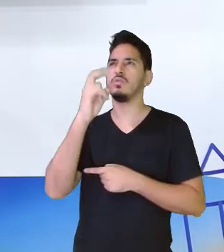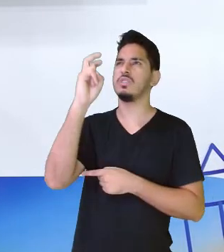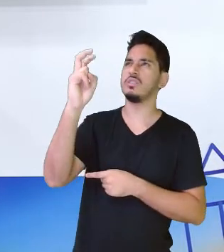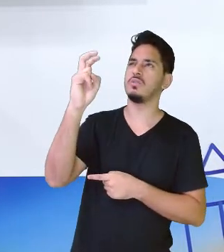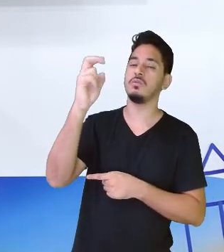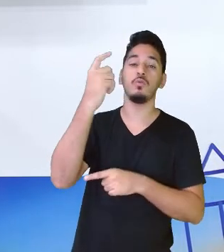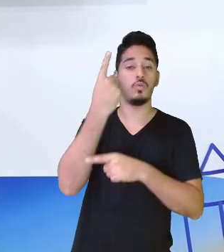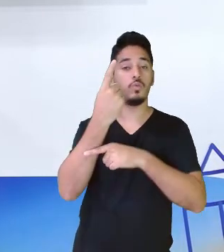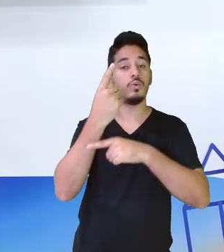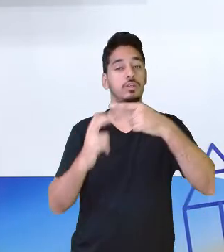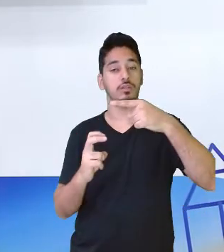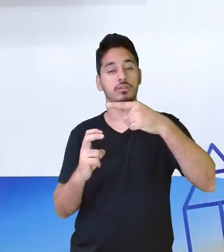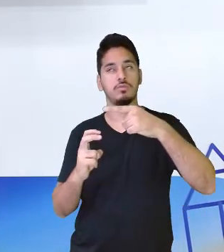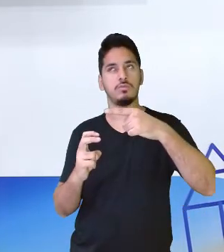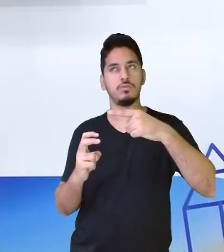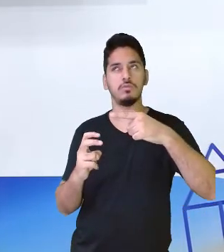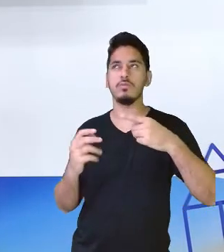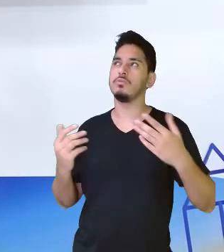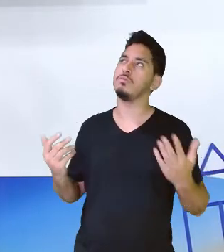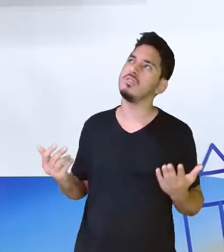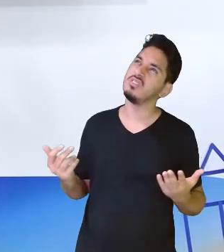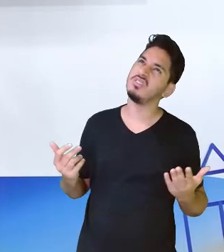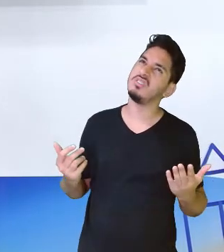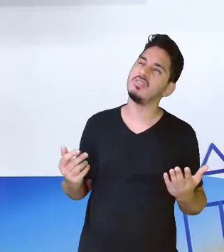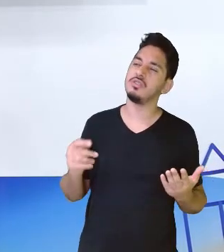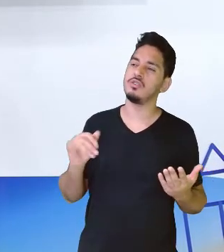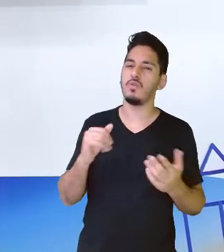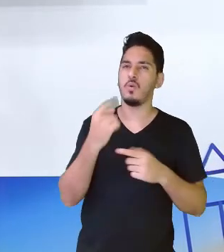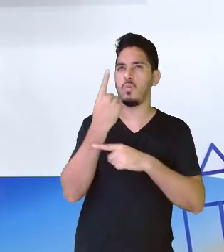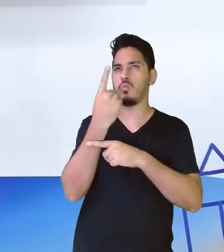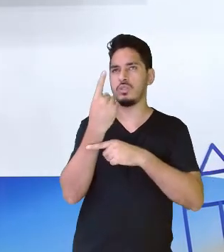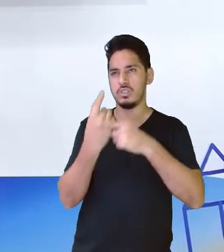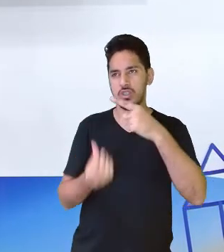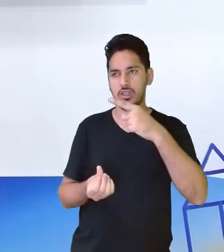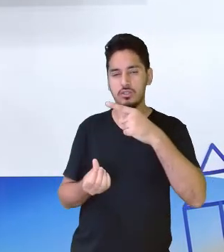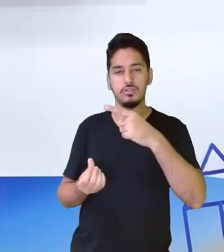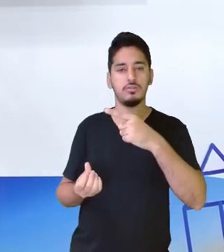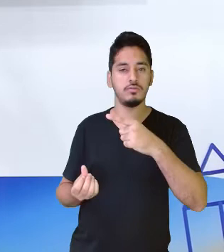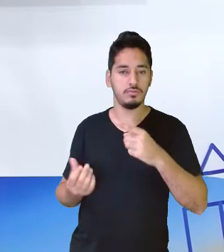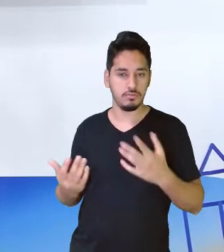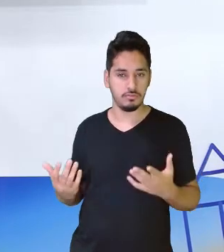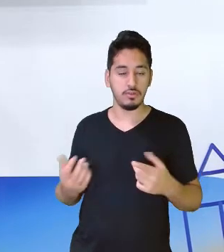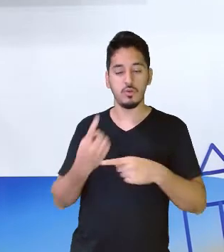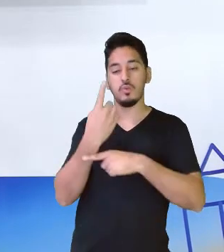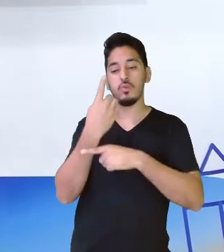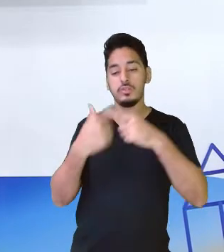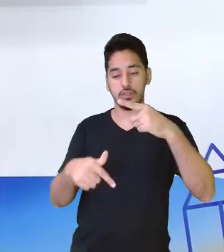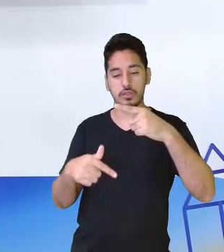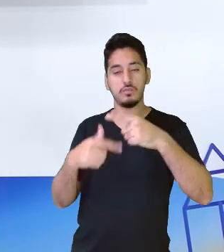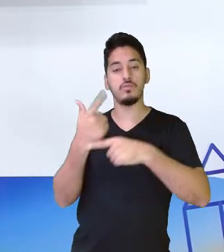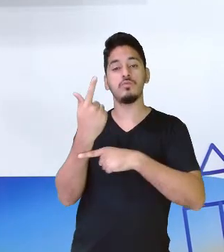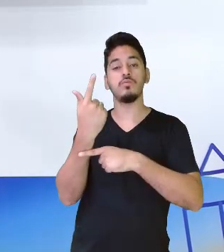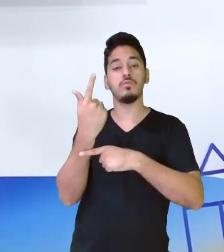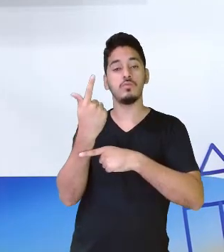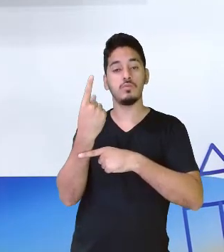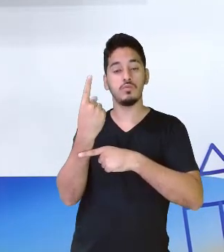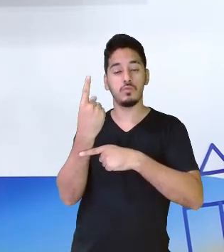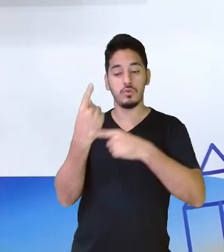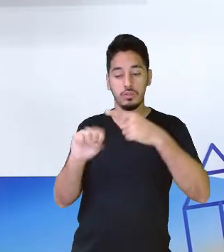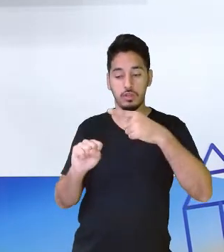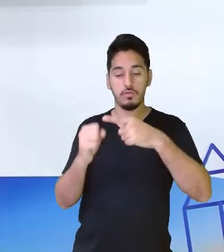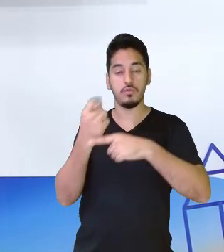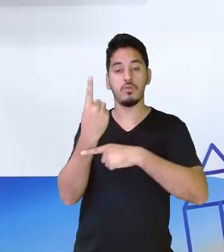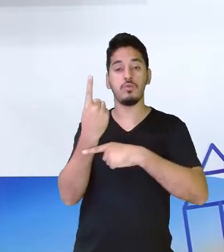5, 1/5. Se for 1/6, 1/6, 1/7,